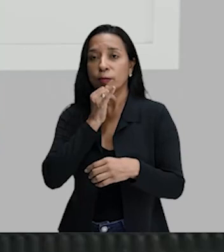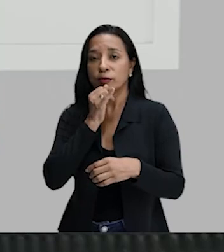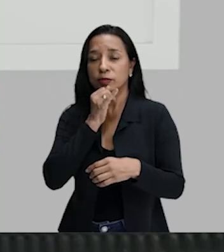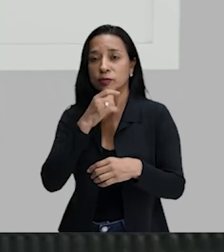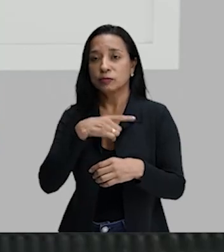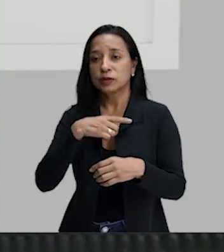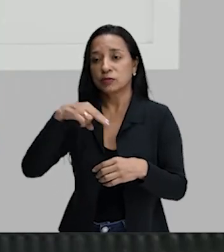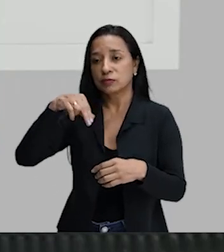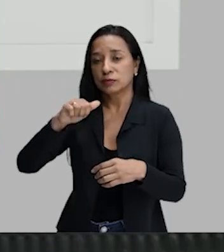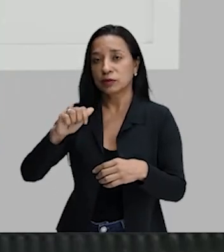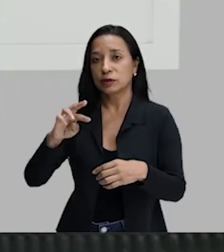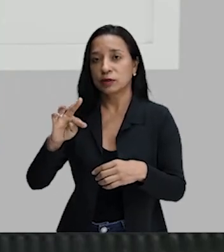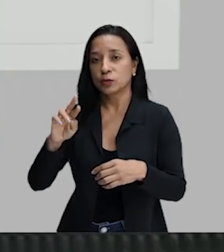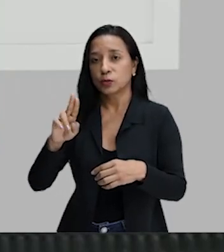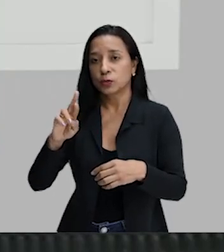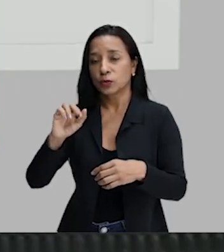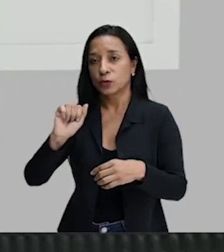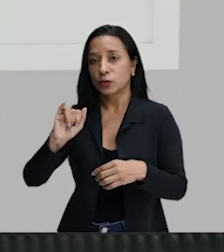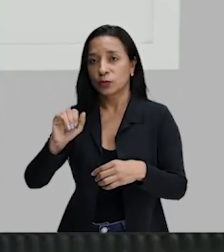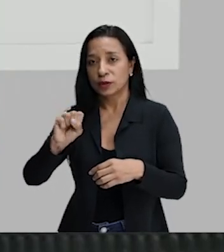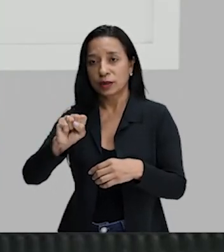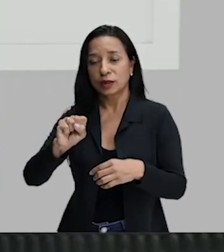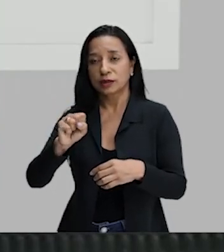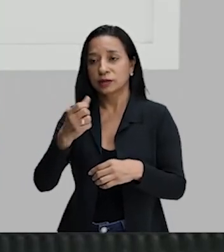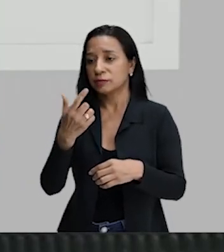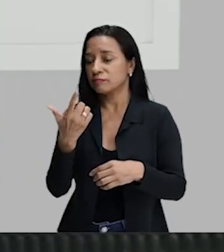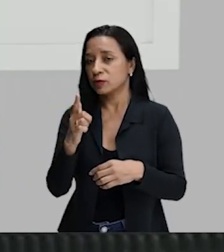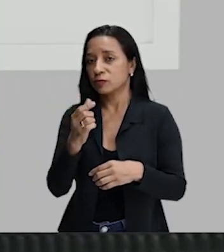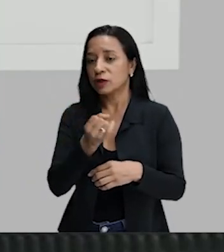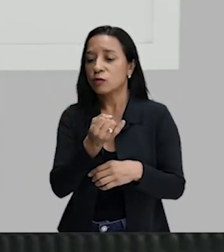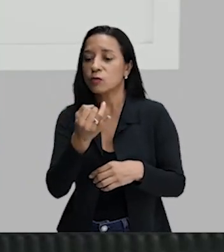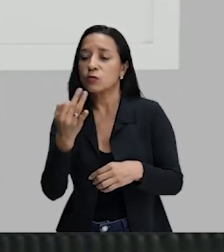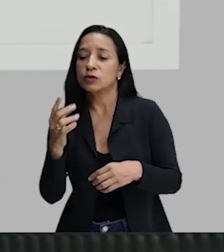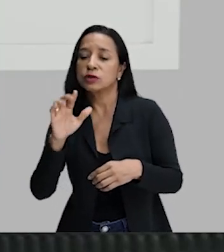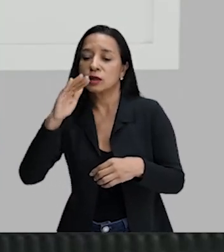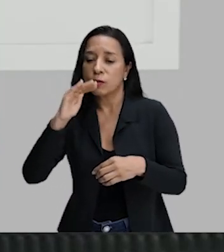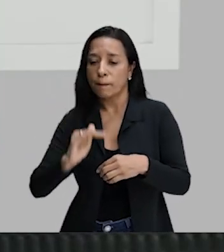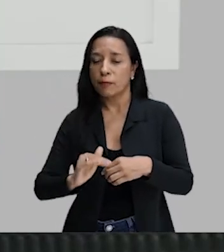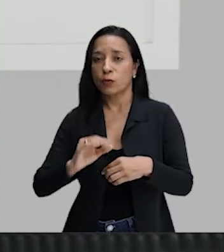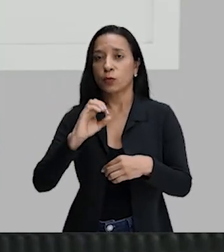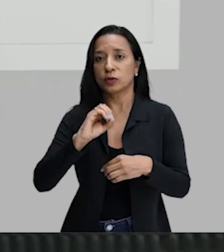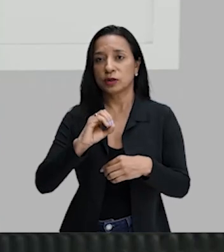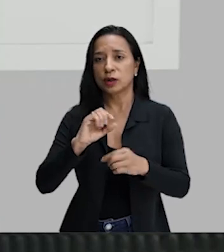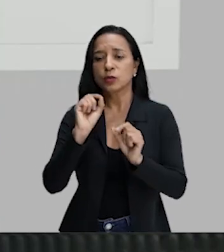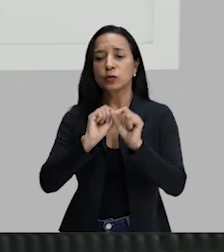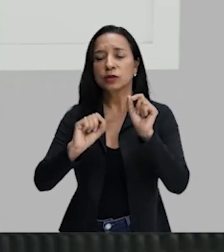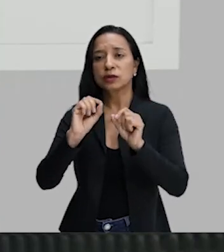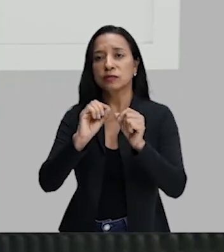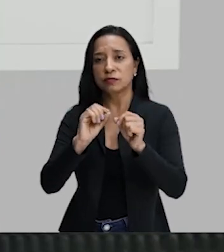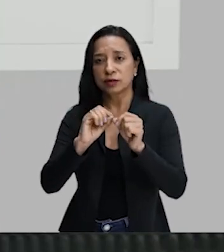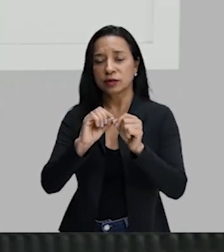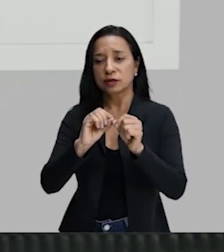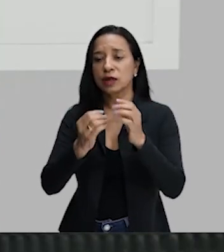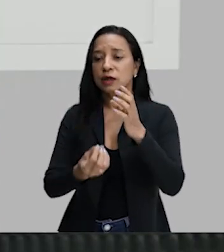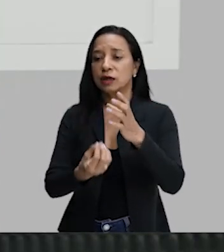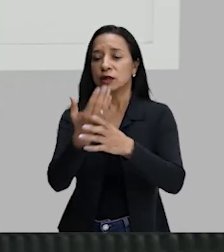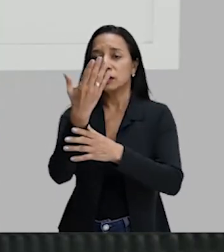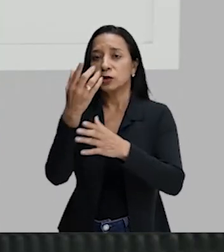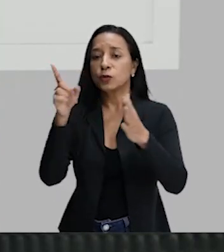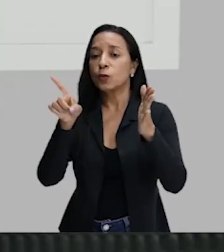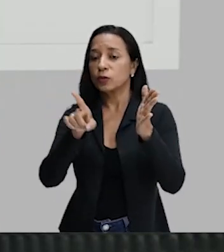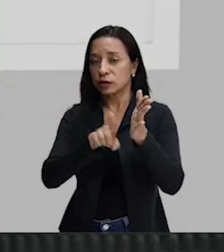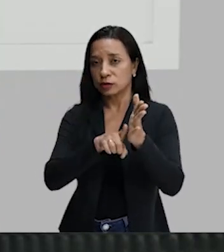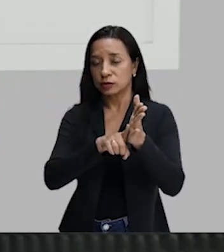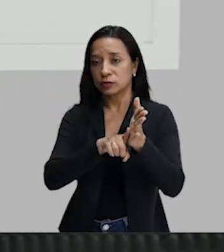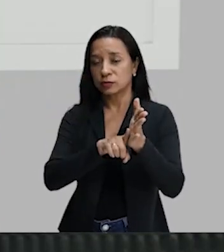só os naturais, eu não tinha quantidade menor do que zero, o que se fez? Se criou o negativo, que é